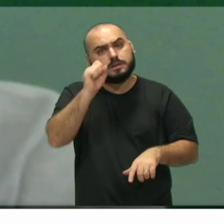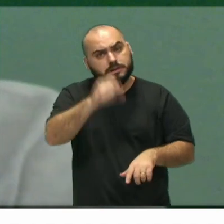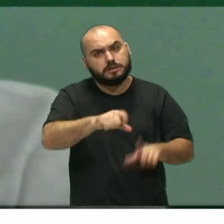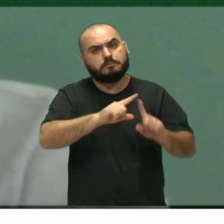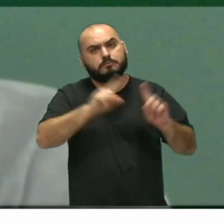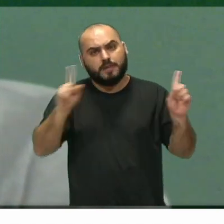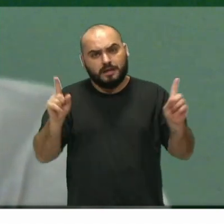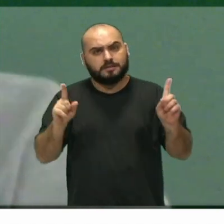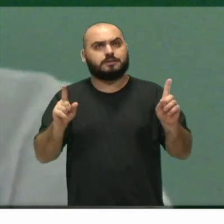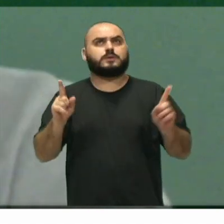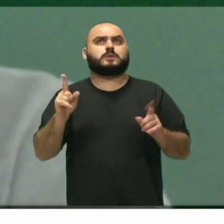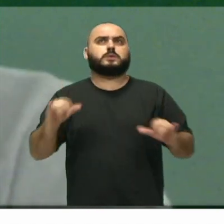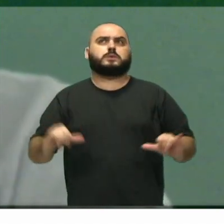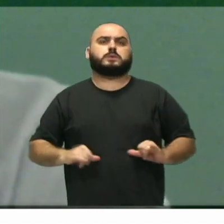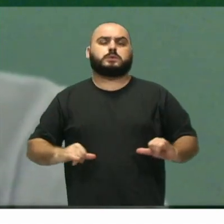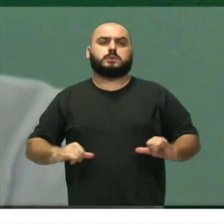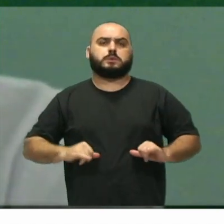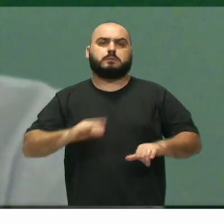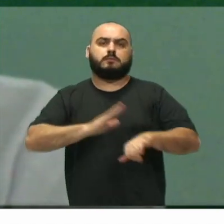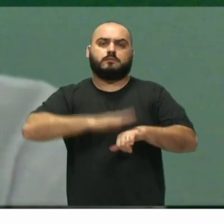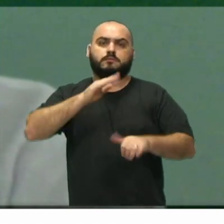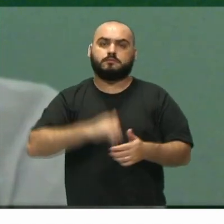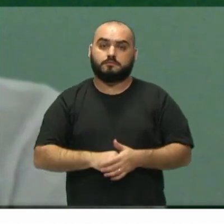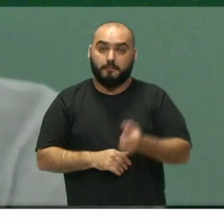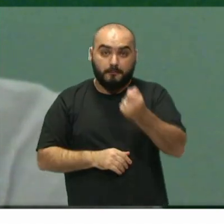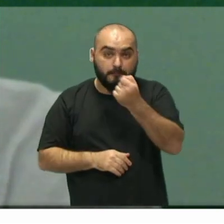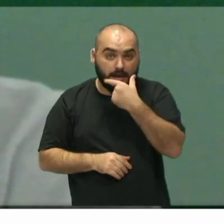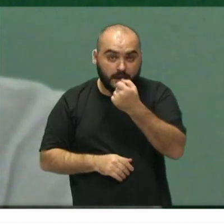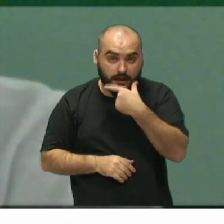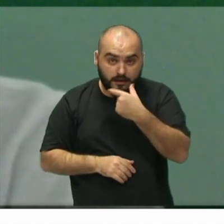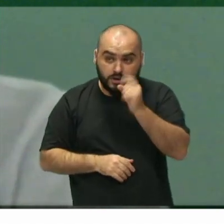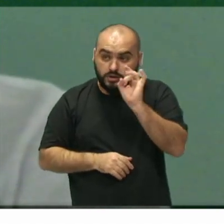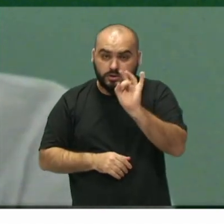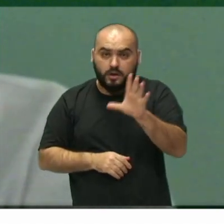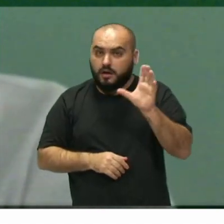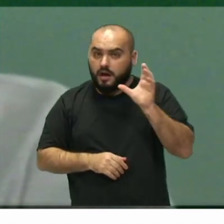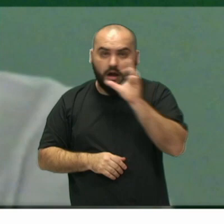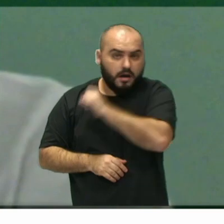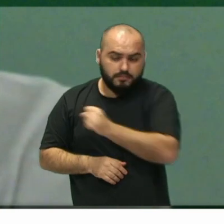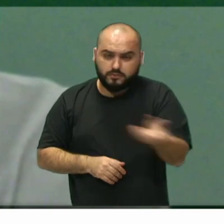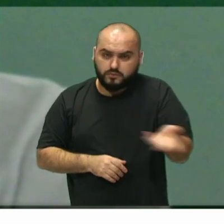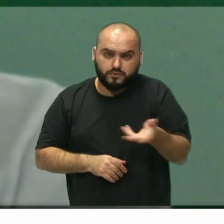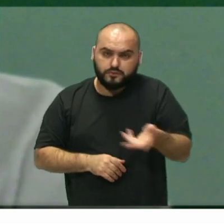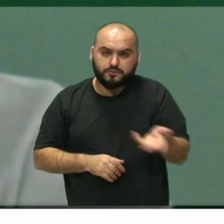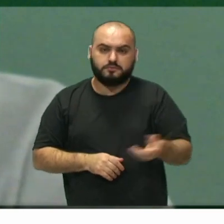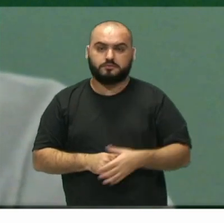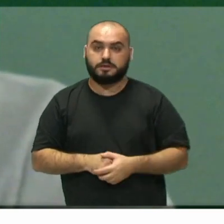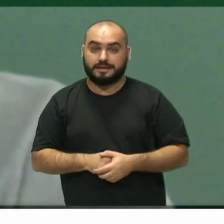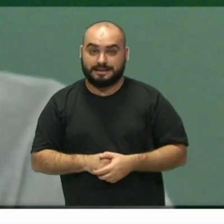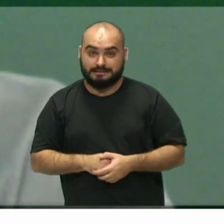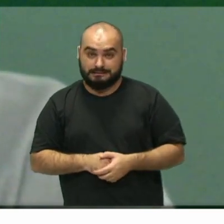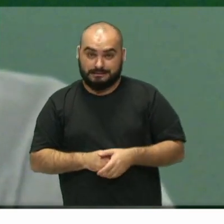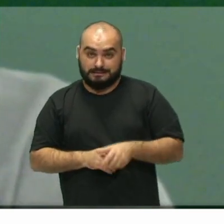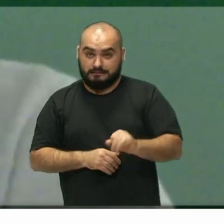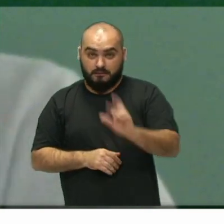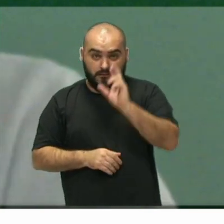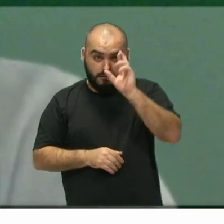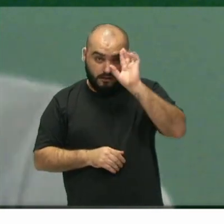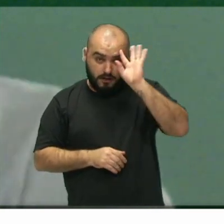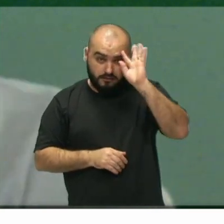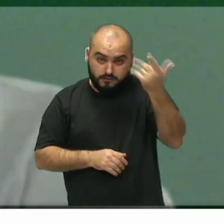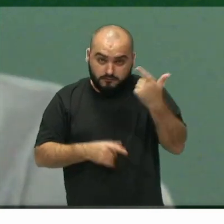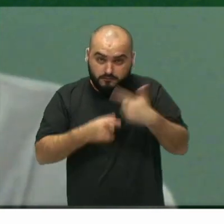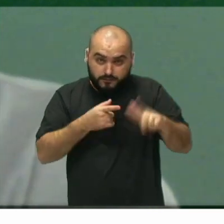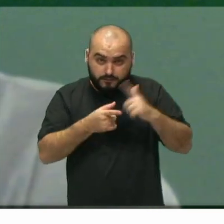usar a medicação como uma forma de acelerar esse processo. Se eu não resolver os problemas que estão me fazendo ficar doente, eu vou